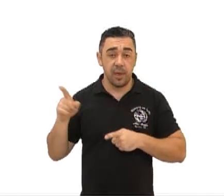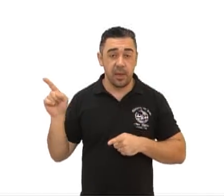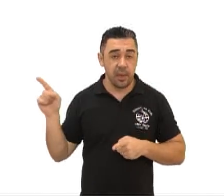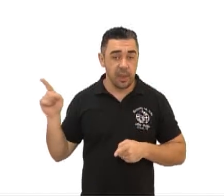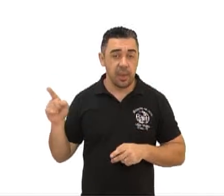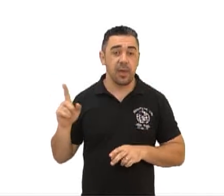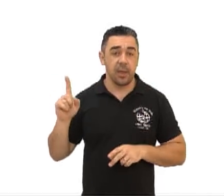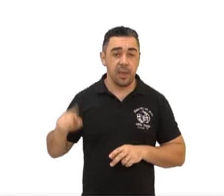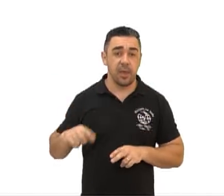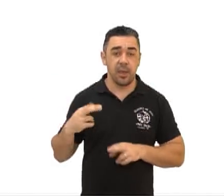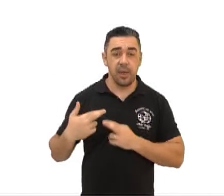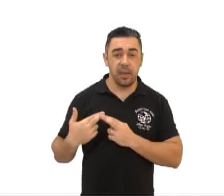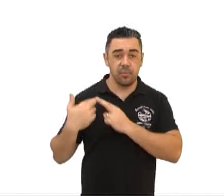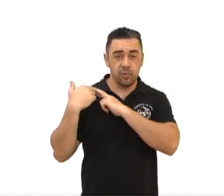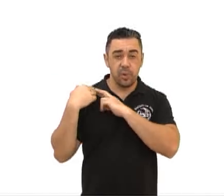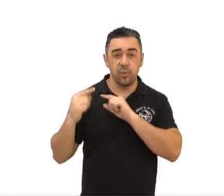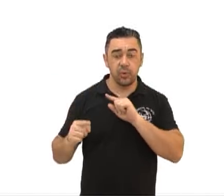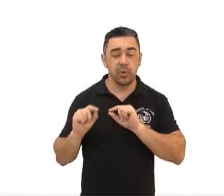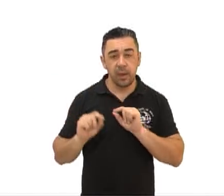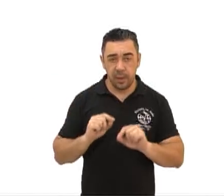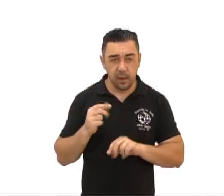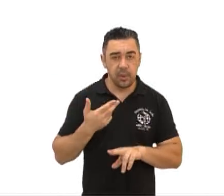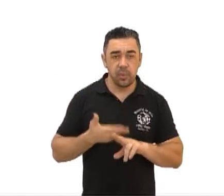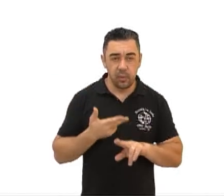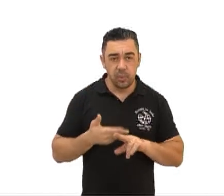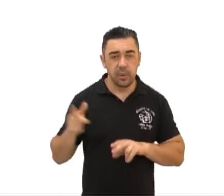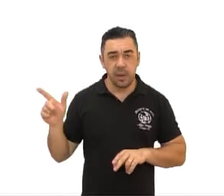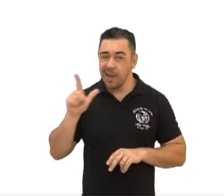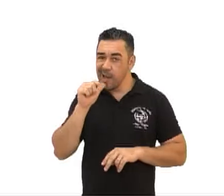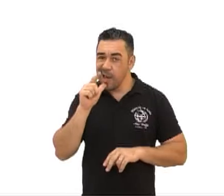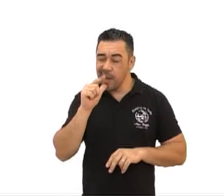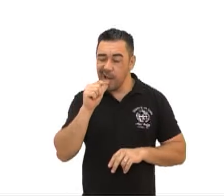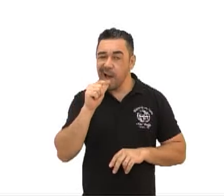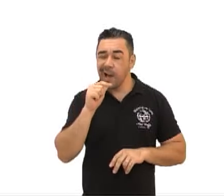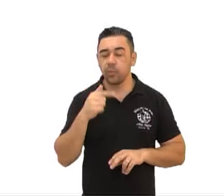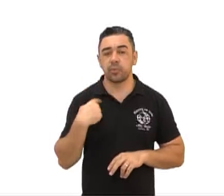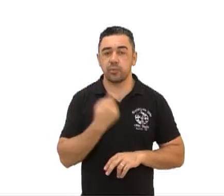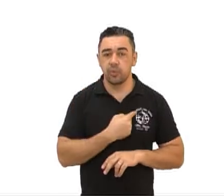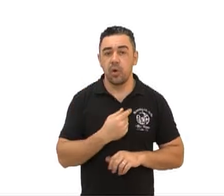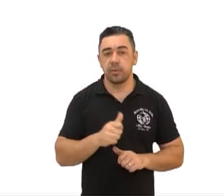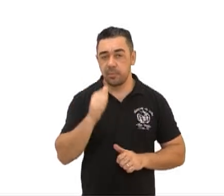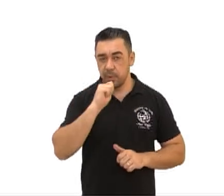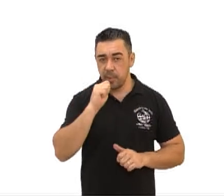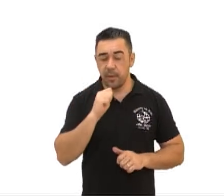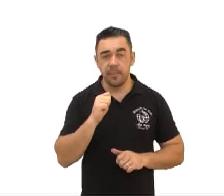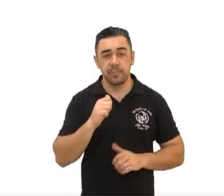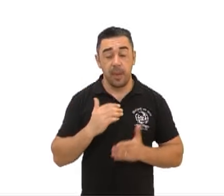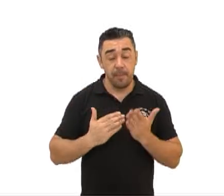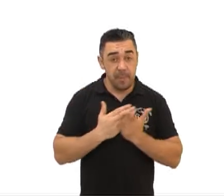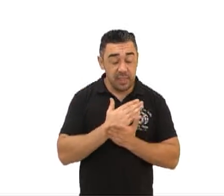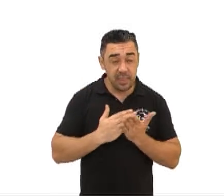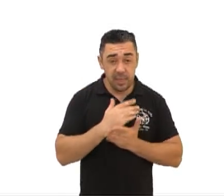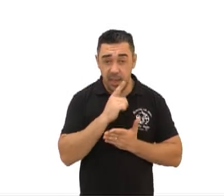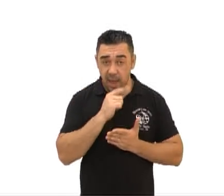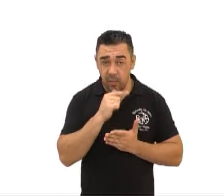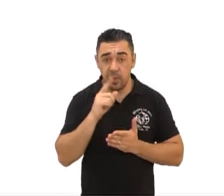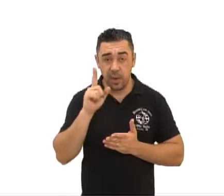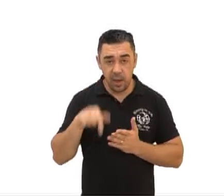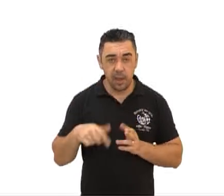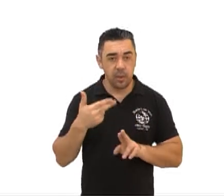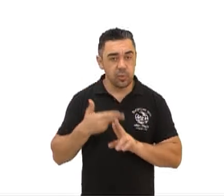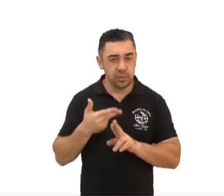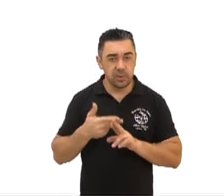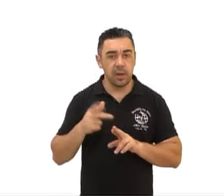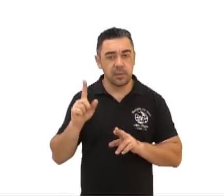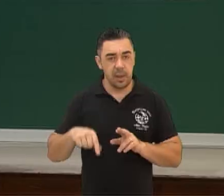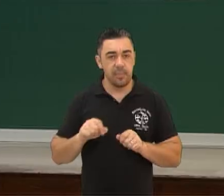pela utilização de grande parte da água potável. Mais da metade da água consumida é